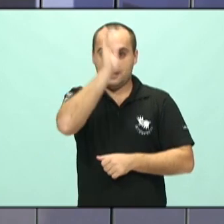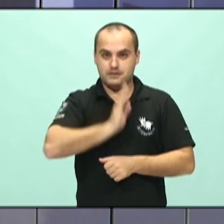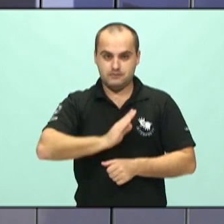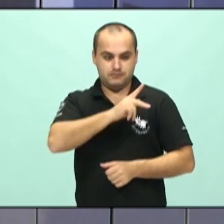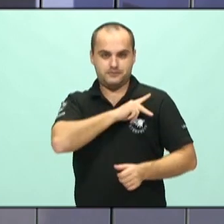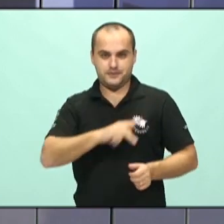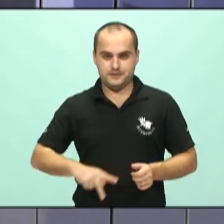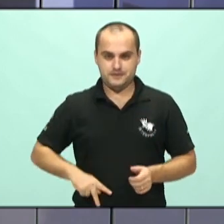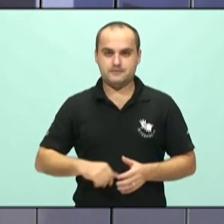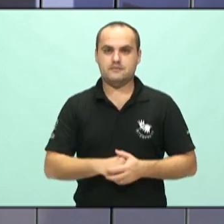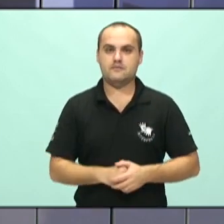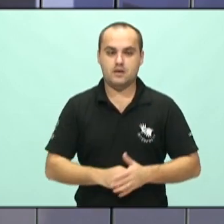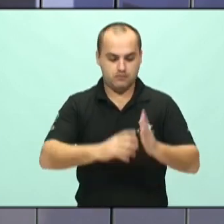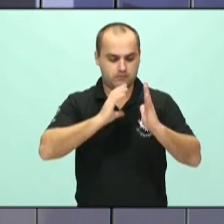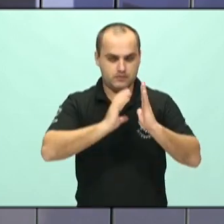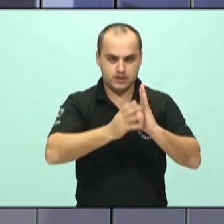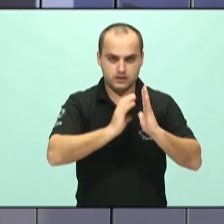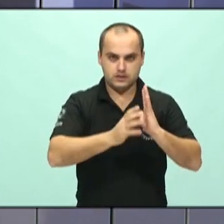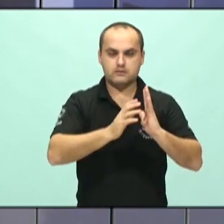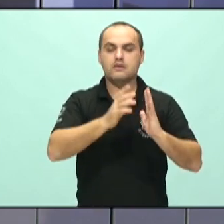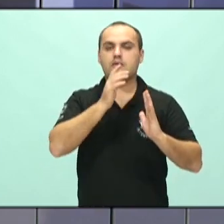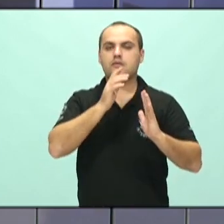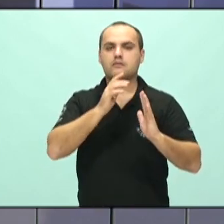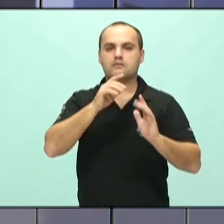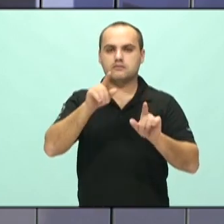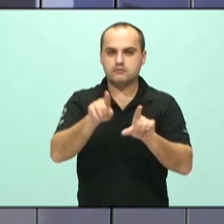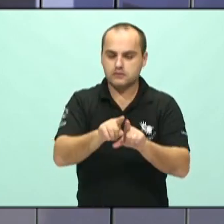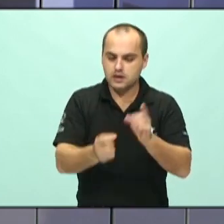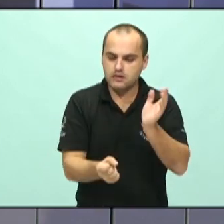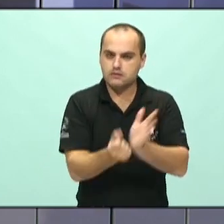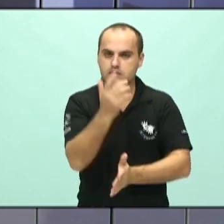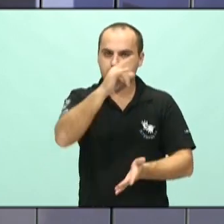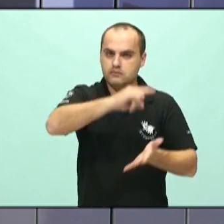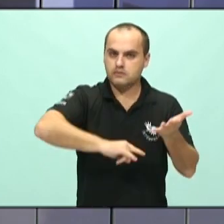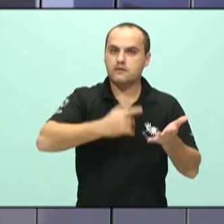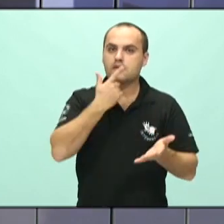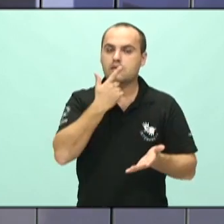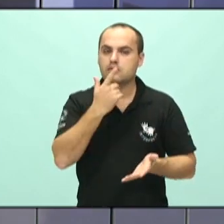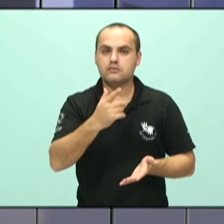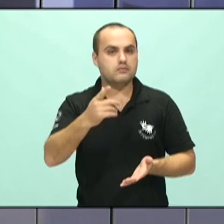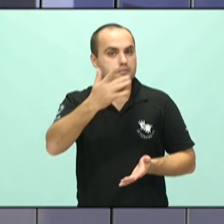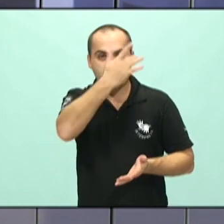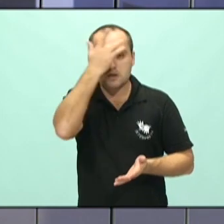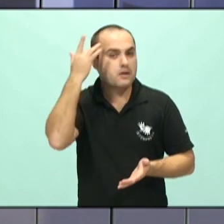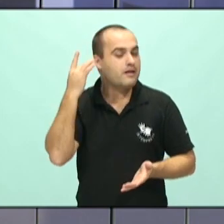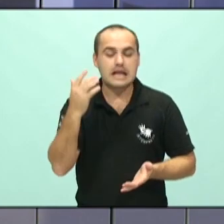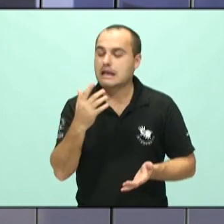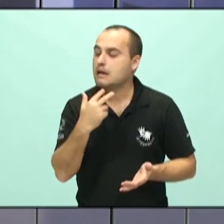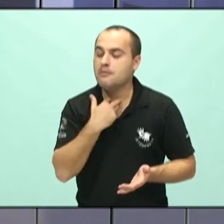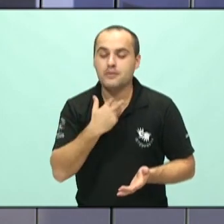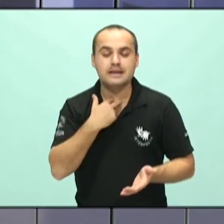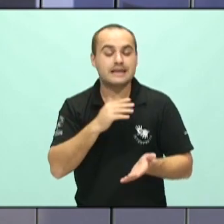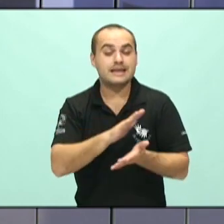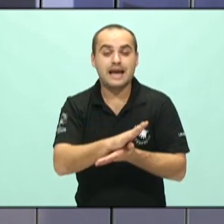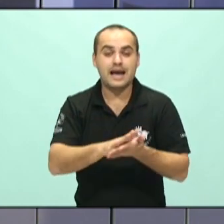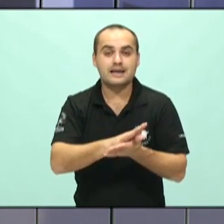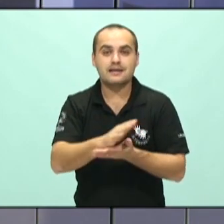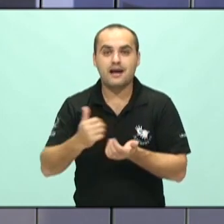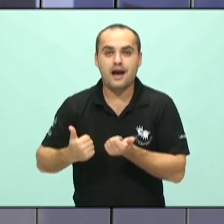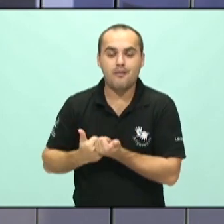fez uma resolução, uma nota, determinando que ninguém poderia apoiar o Bolsonaro. Ninguém.